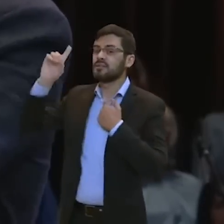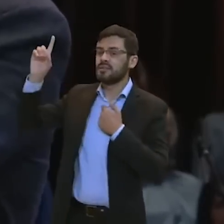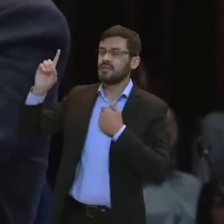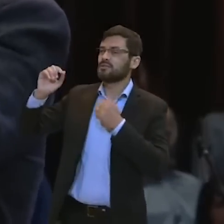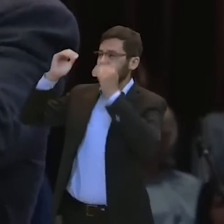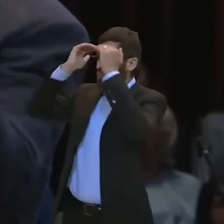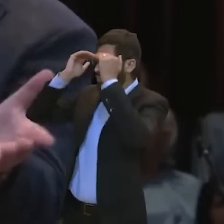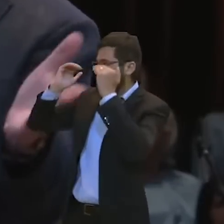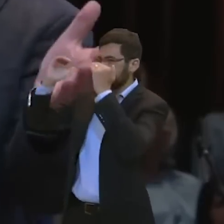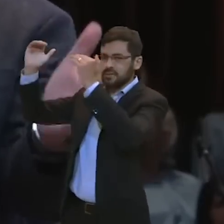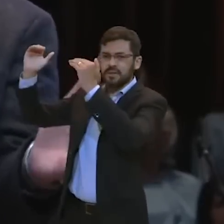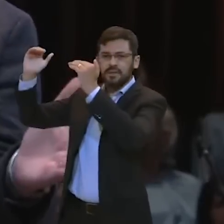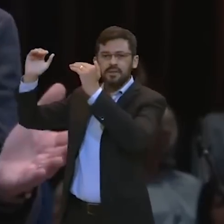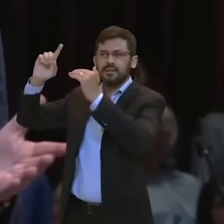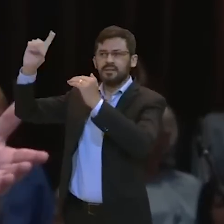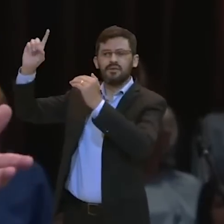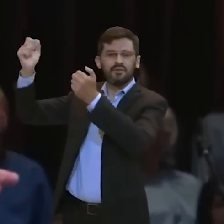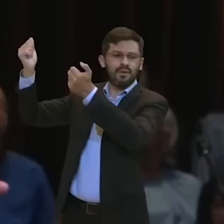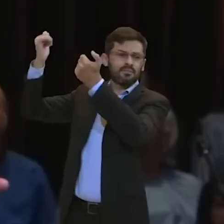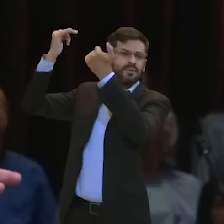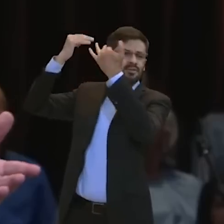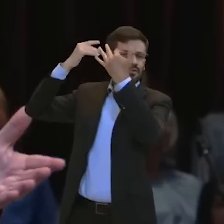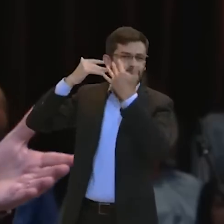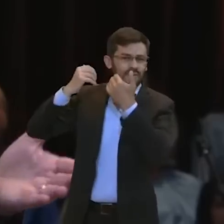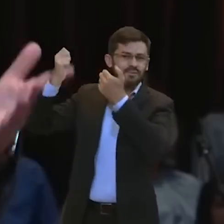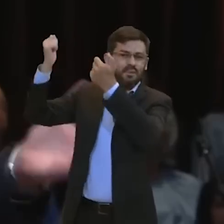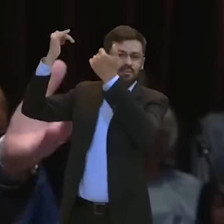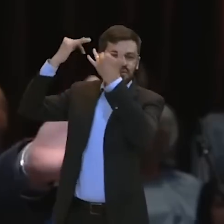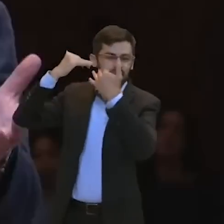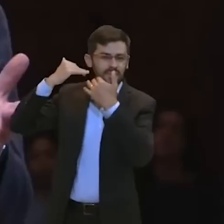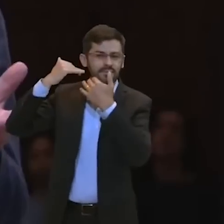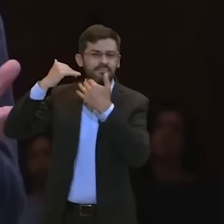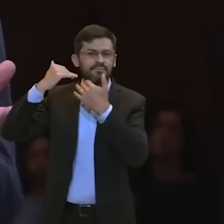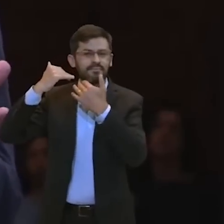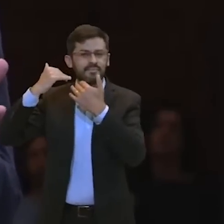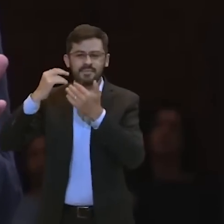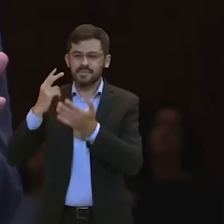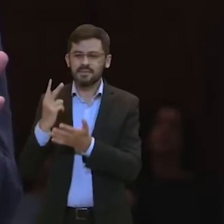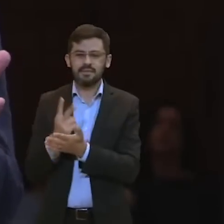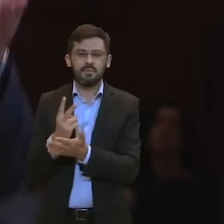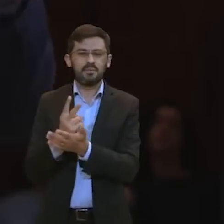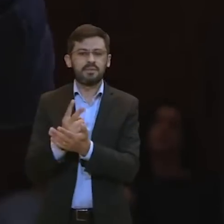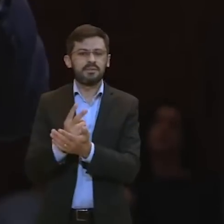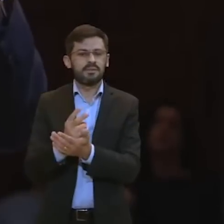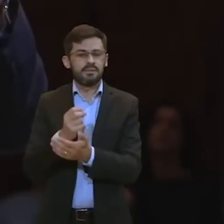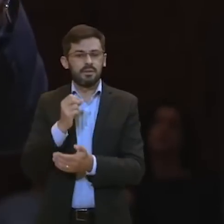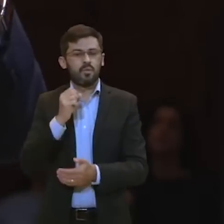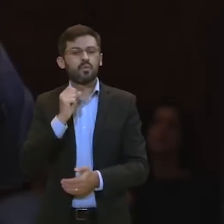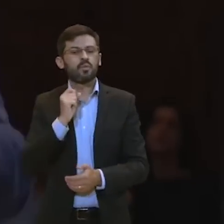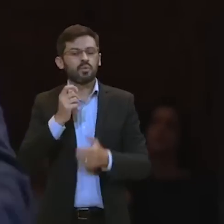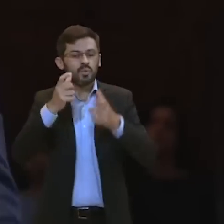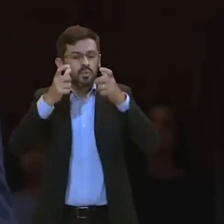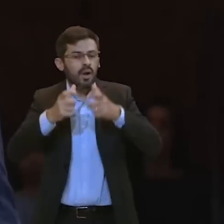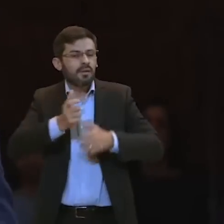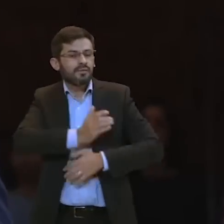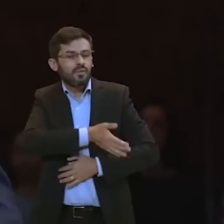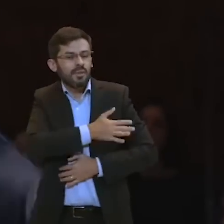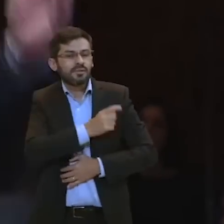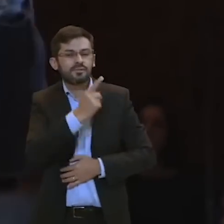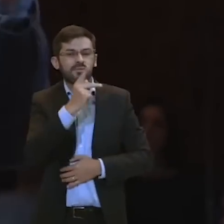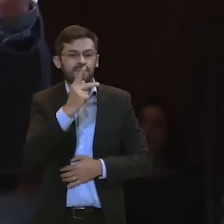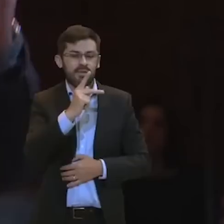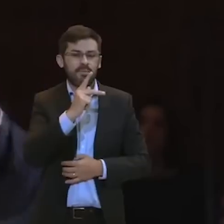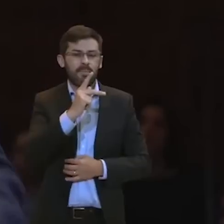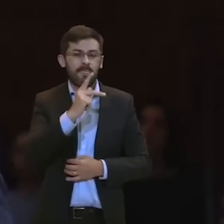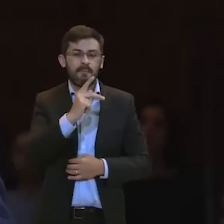se é assim, as coisas acontecem. Você entende? Onde está o teu coração, querido?